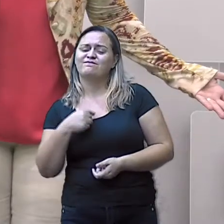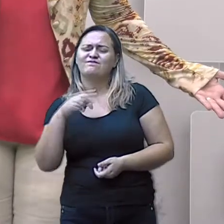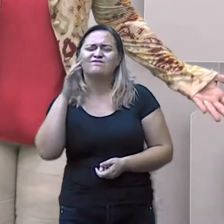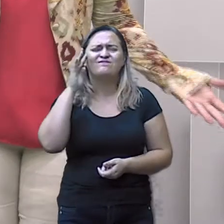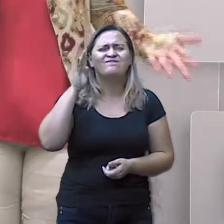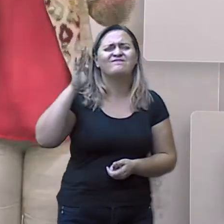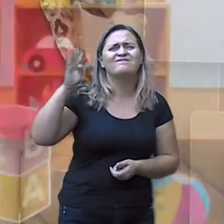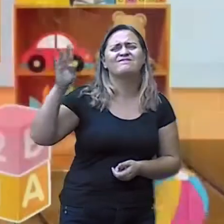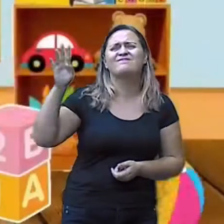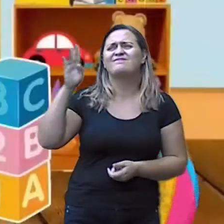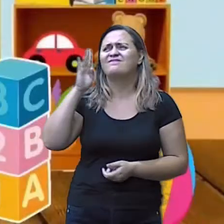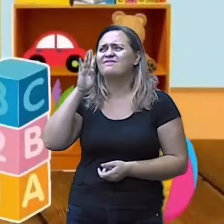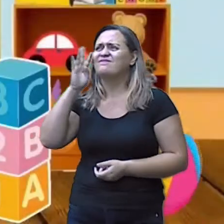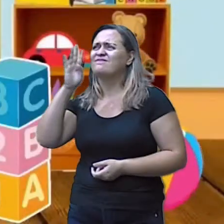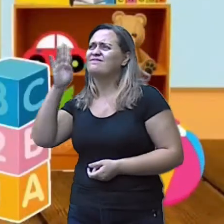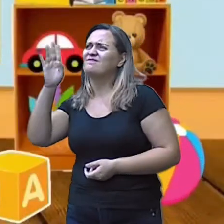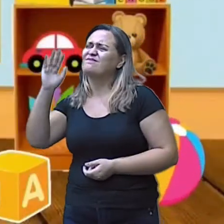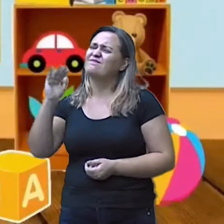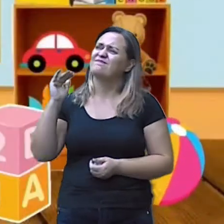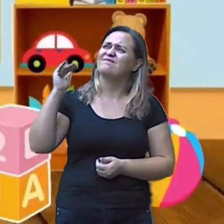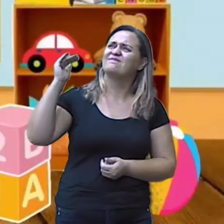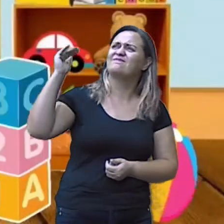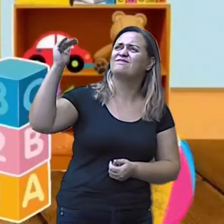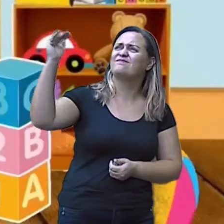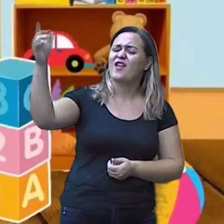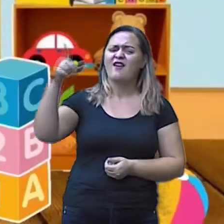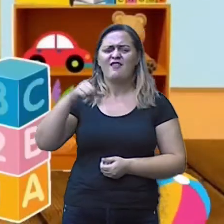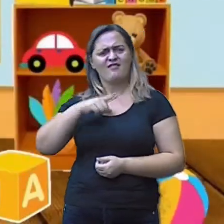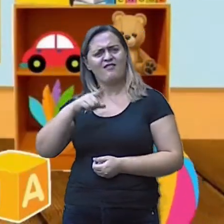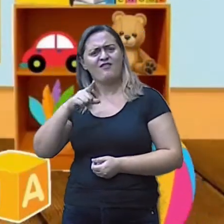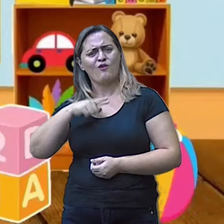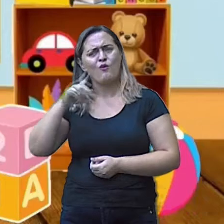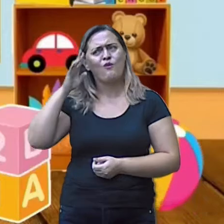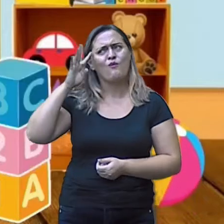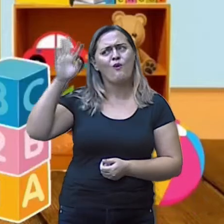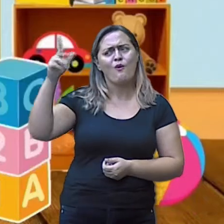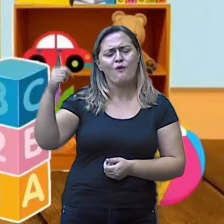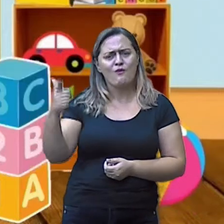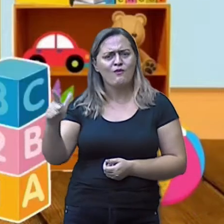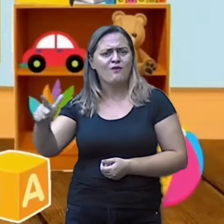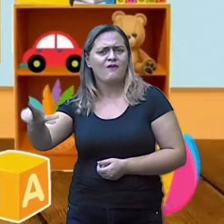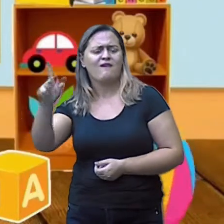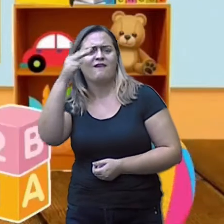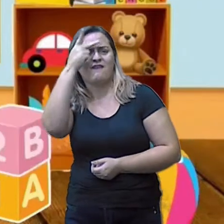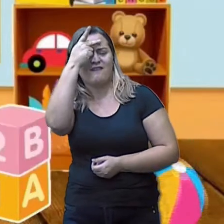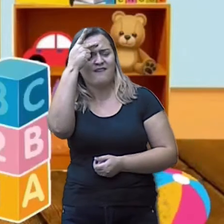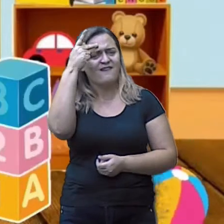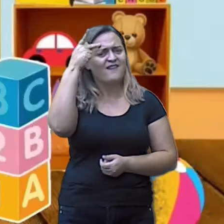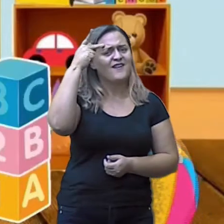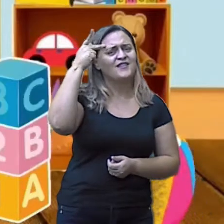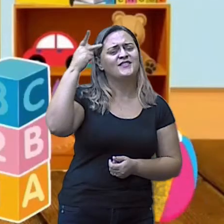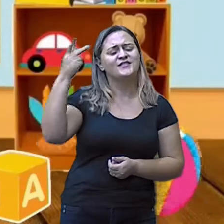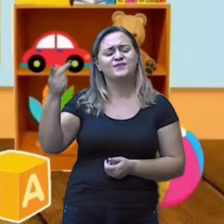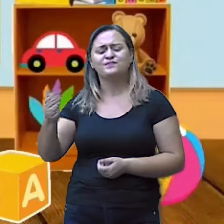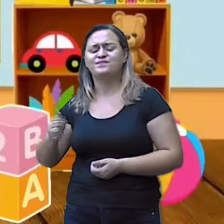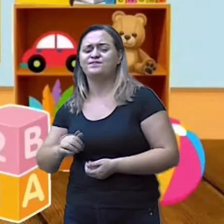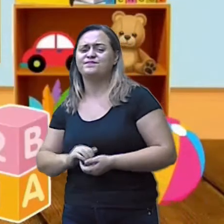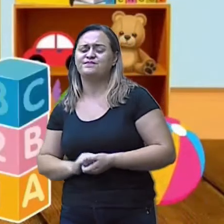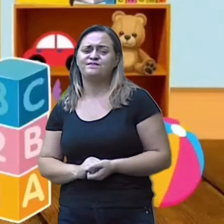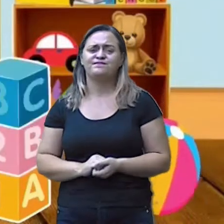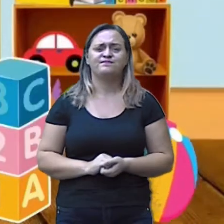Eu que sonhei bem alto, sonhei o sonho do